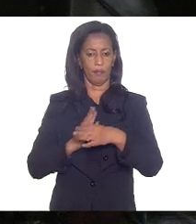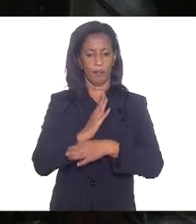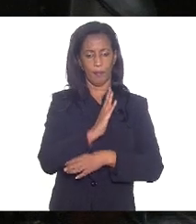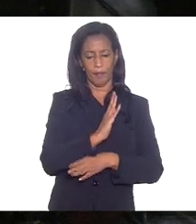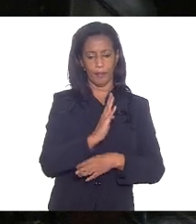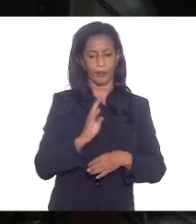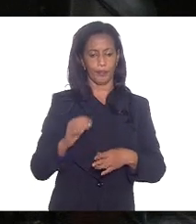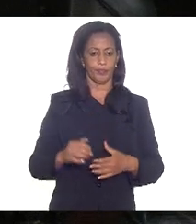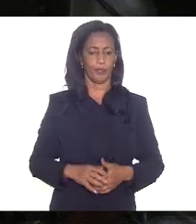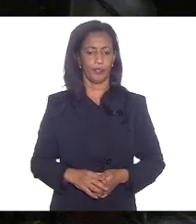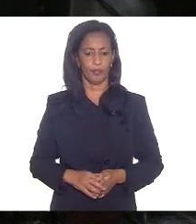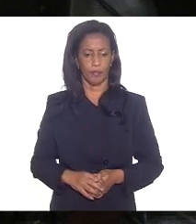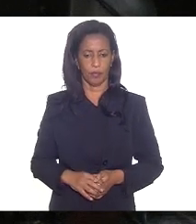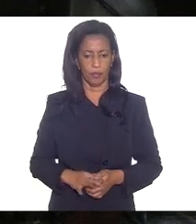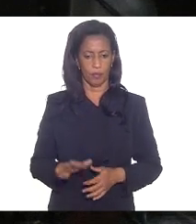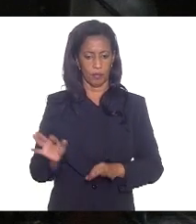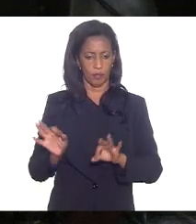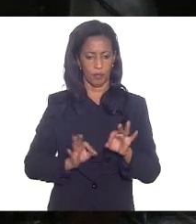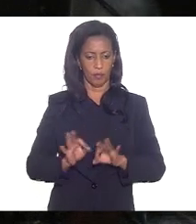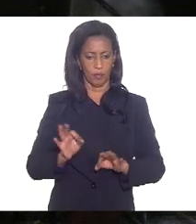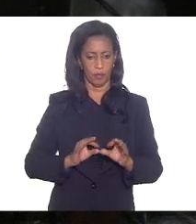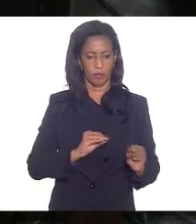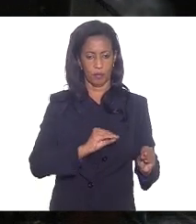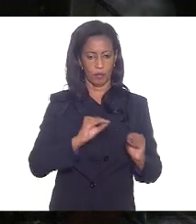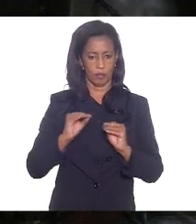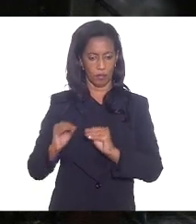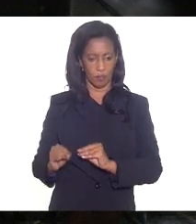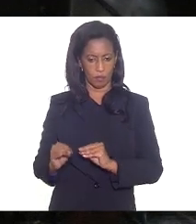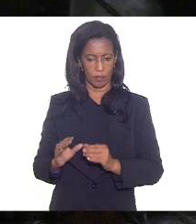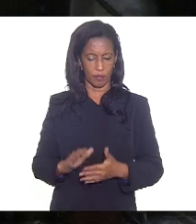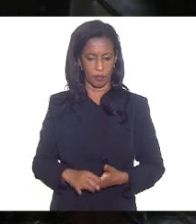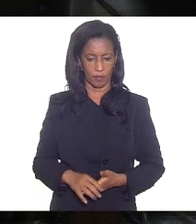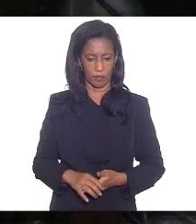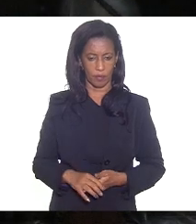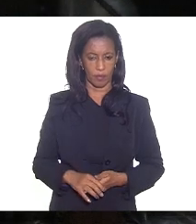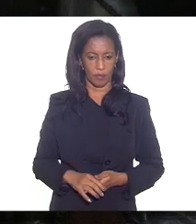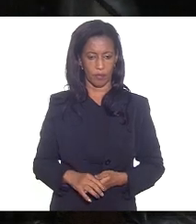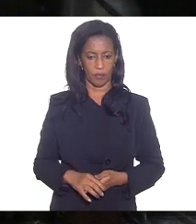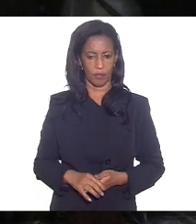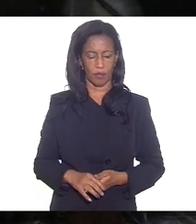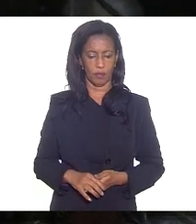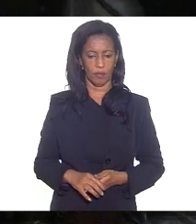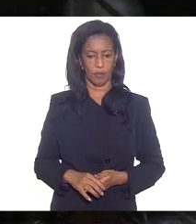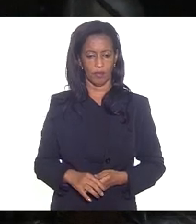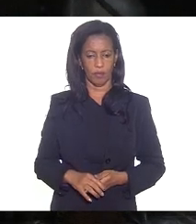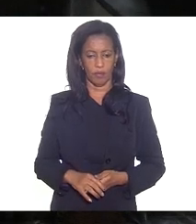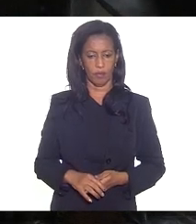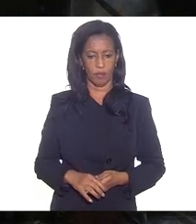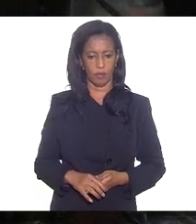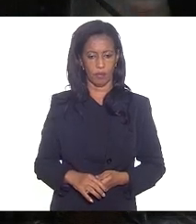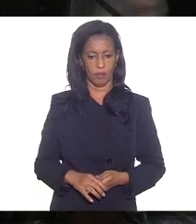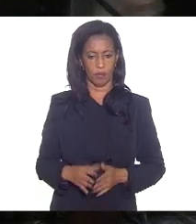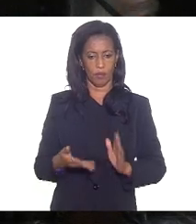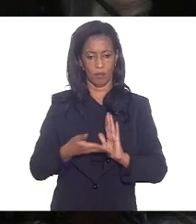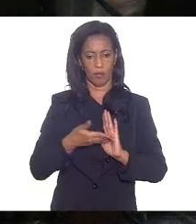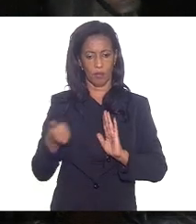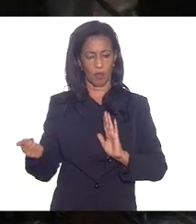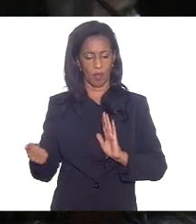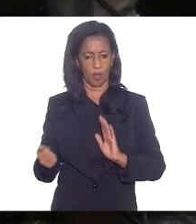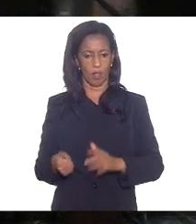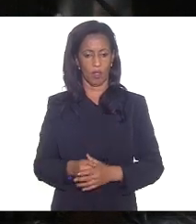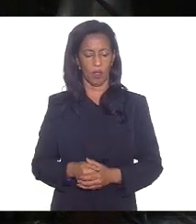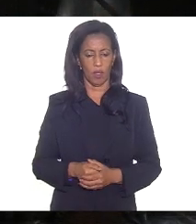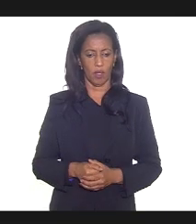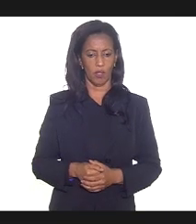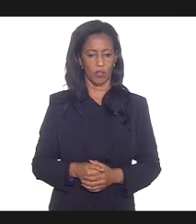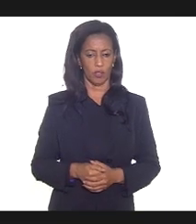votação, projeto assim emendado. Senhores que aprovam, ministros, como estão, aprovado, vai à redação final. Retiro, trago amanhã, tá bom,